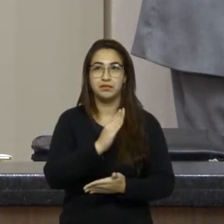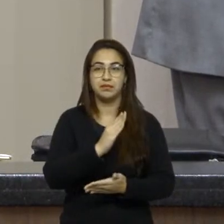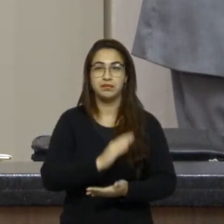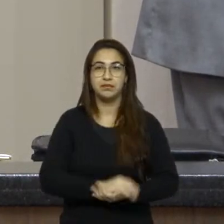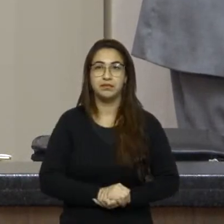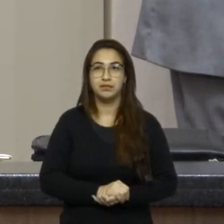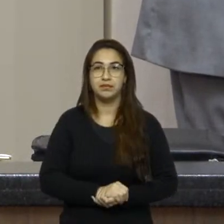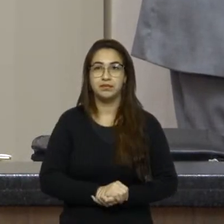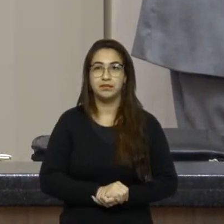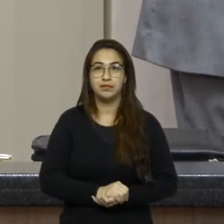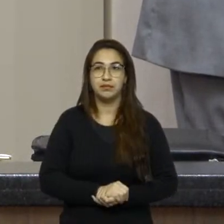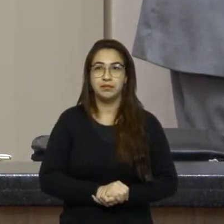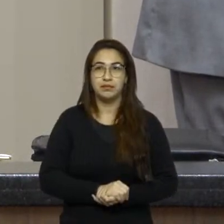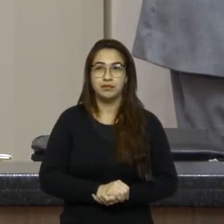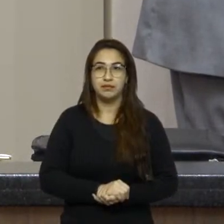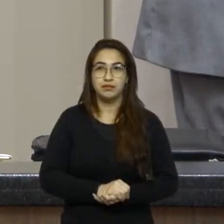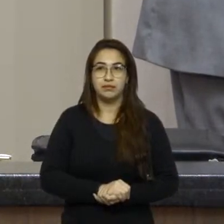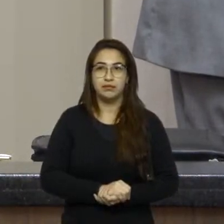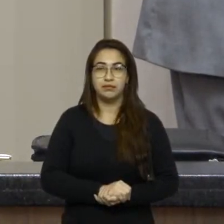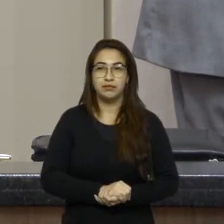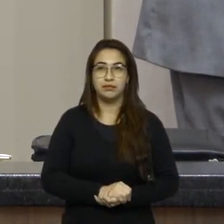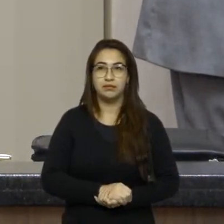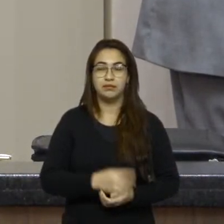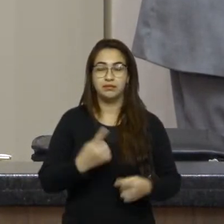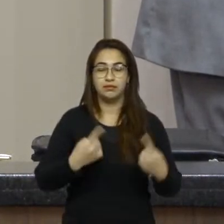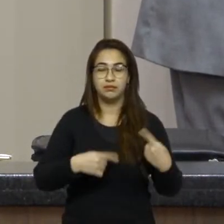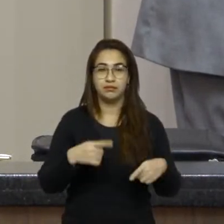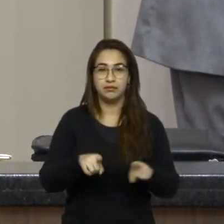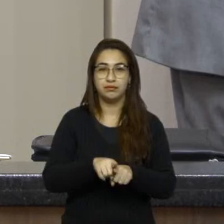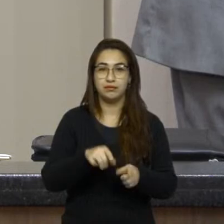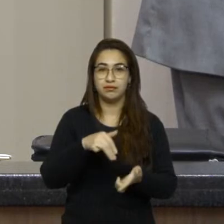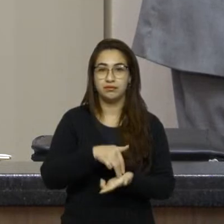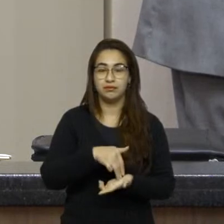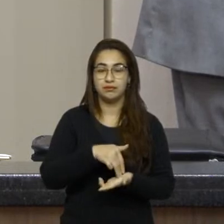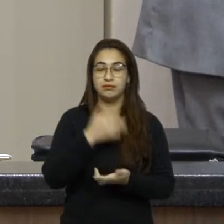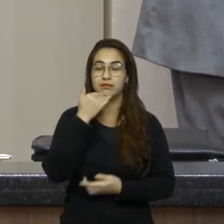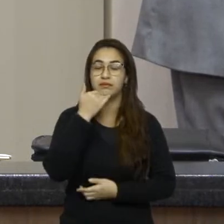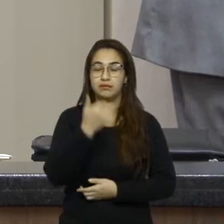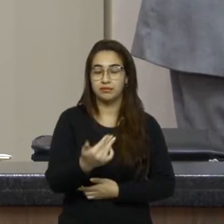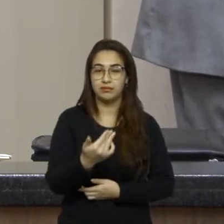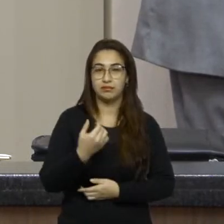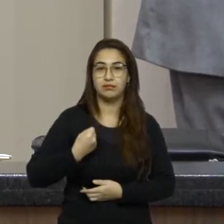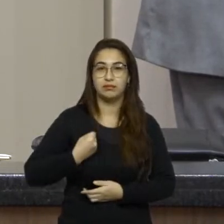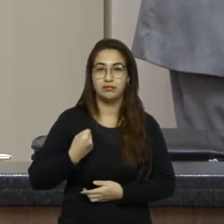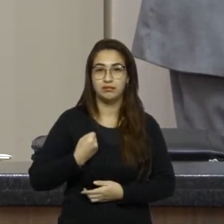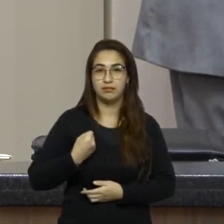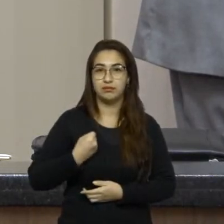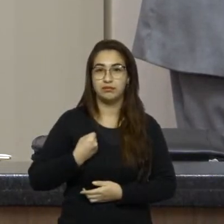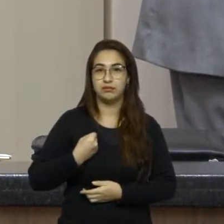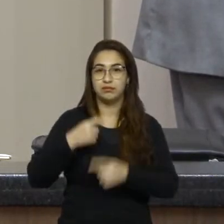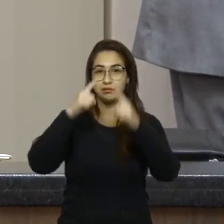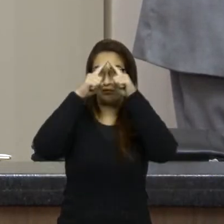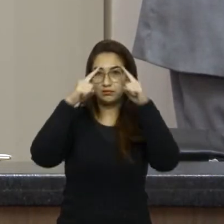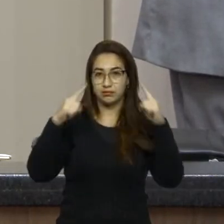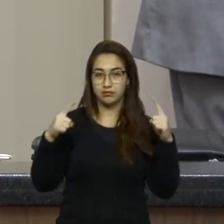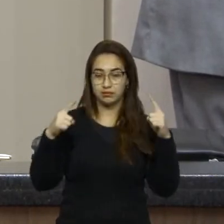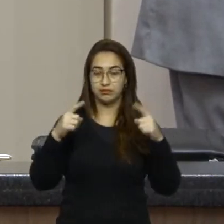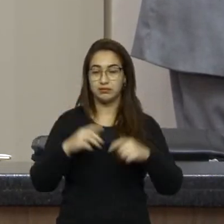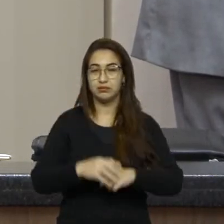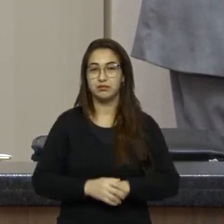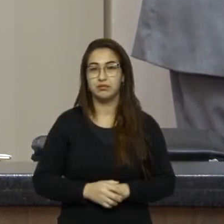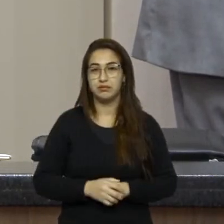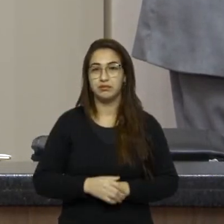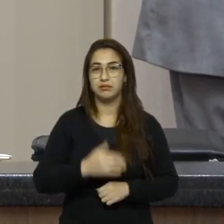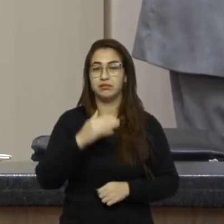está aprovado. Em discussão também o requerimento do deputado Neudir Sareta, solicitando ao ministro